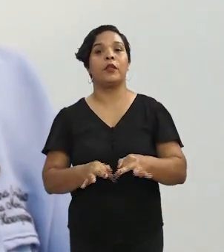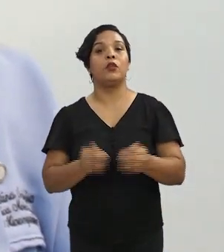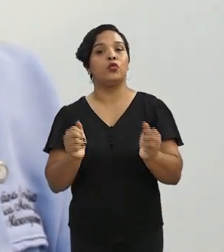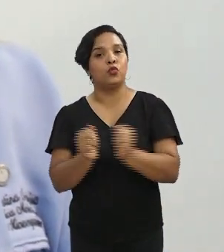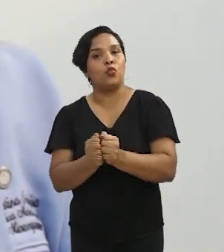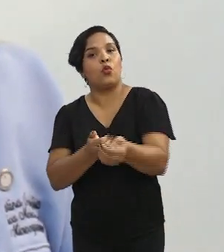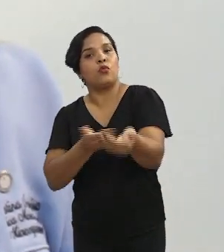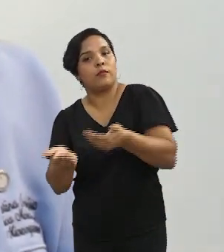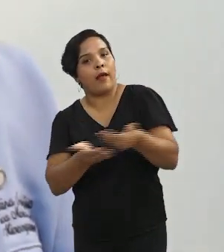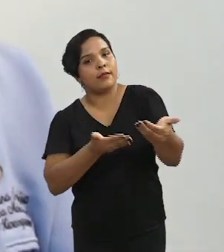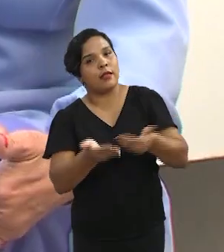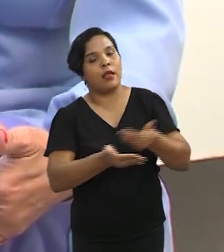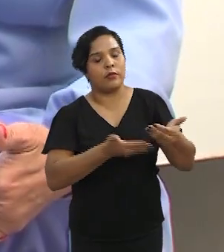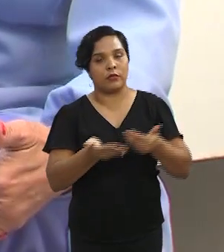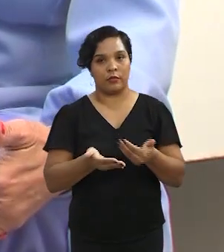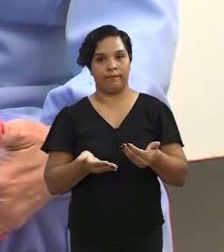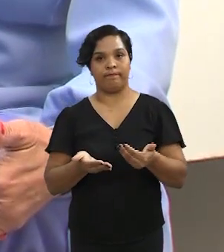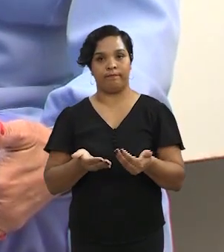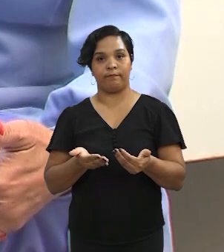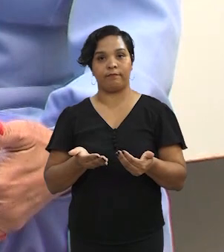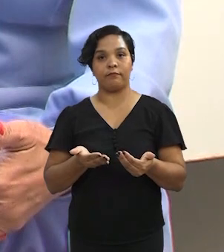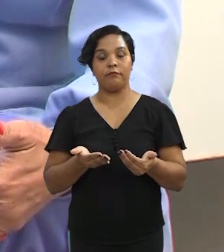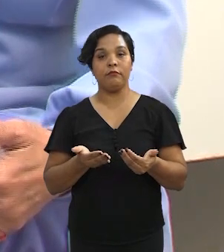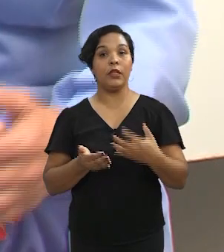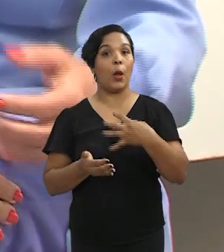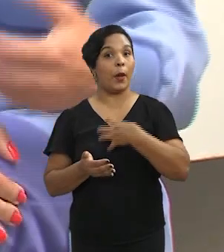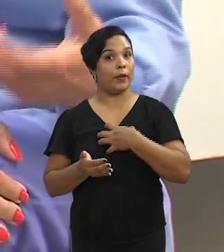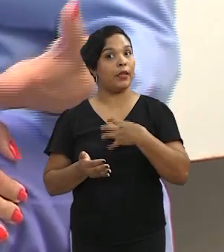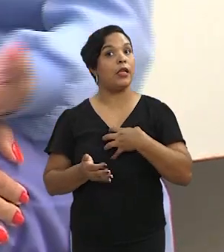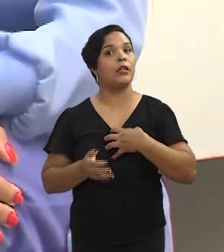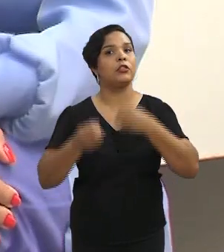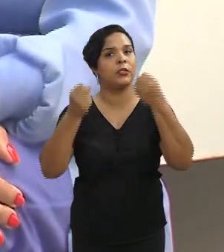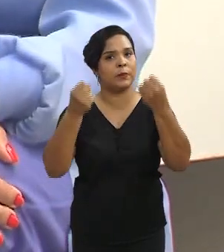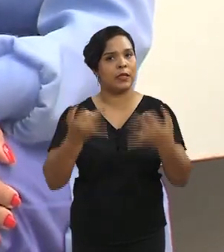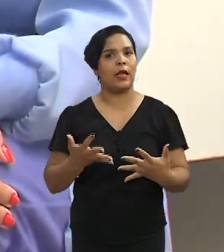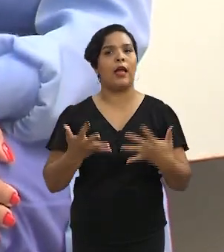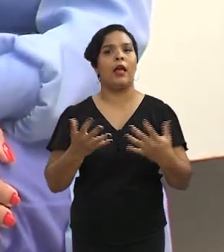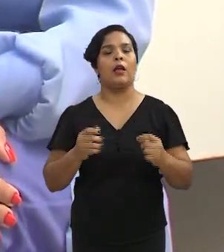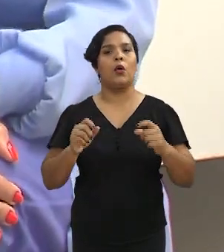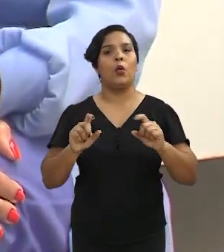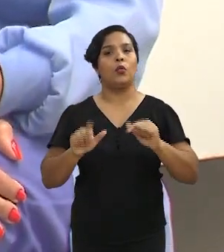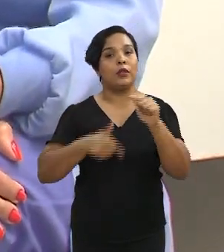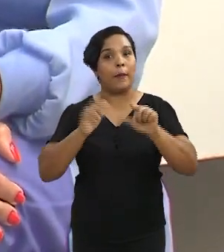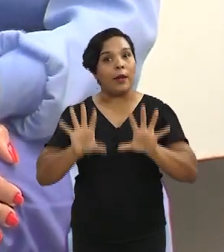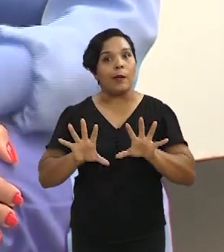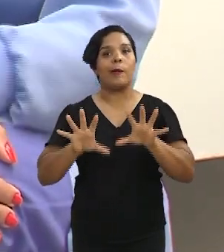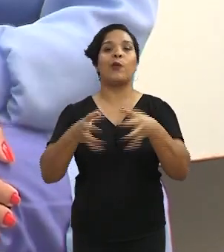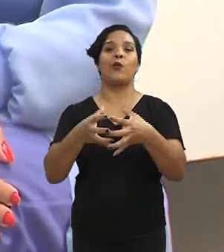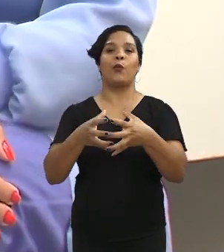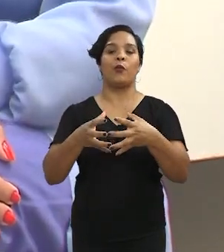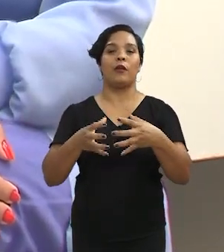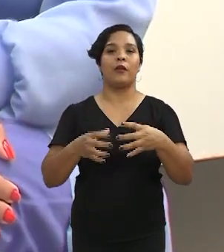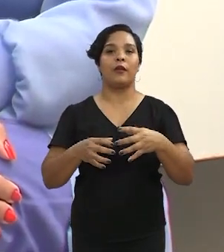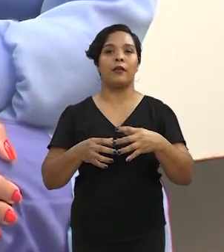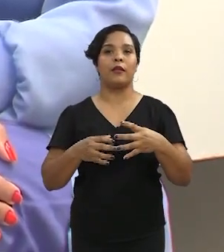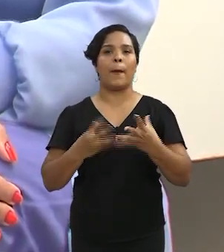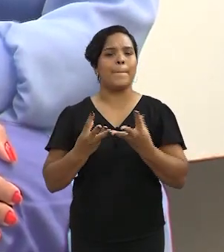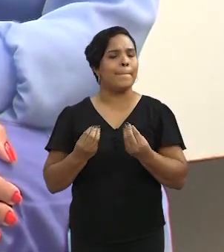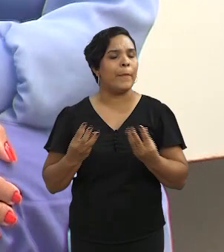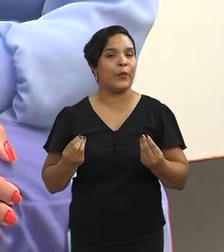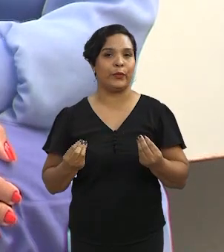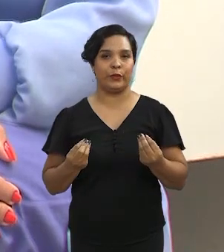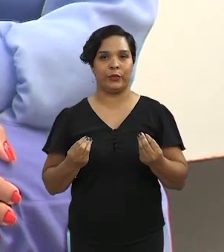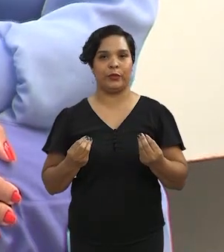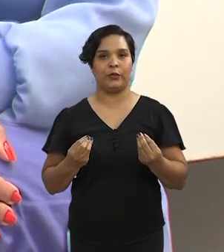meio dos nossos parceiros. Então, uma maneira de ressaltar o trabalho em grupo, né? Que é